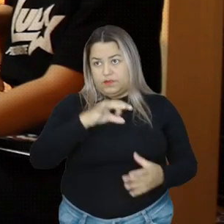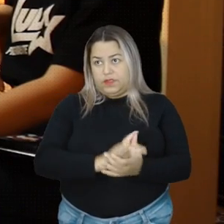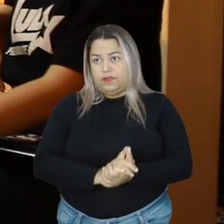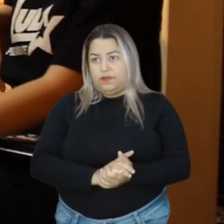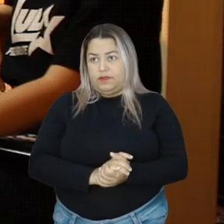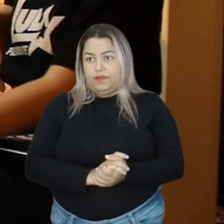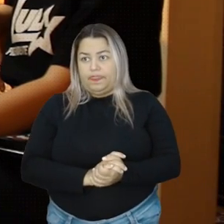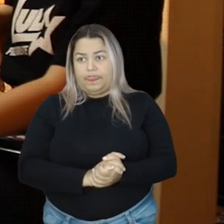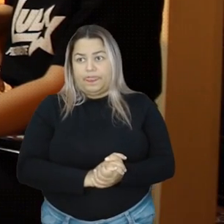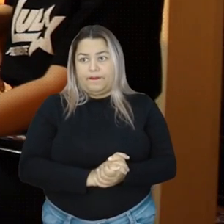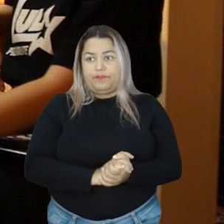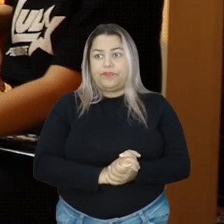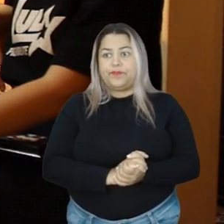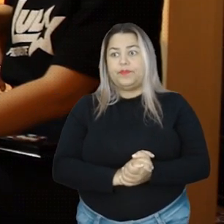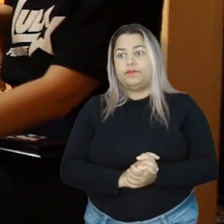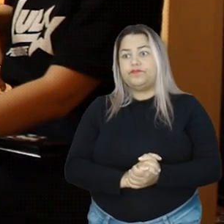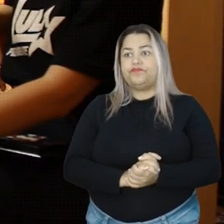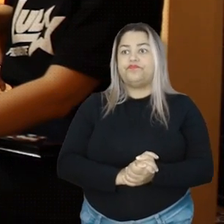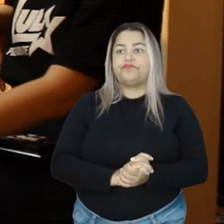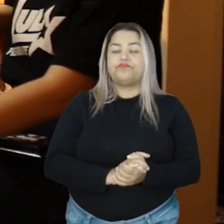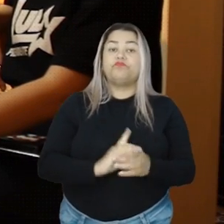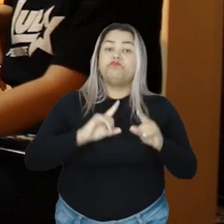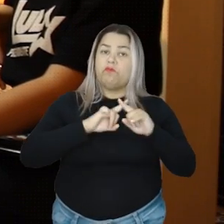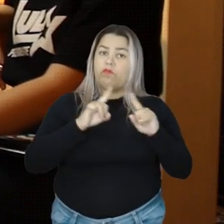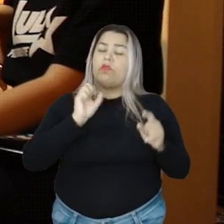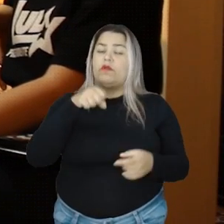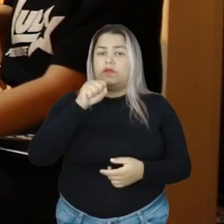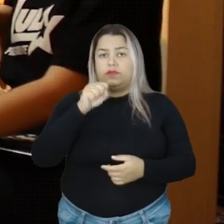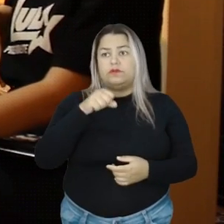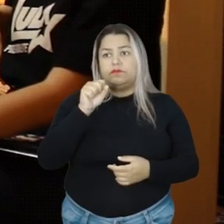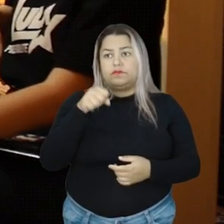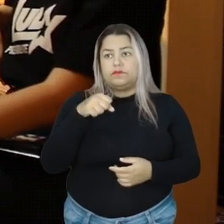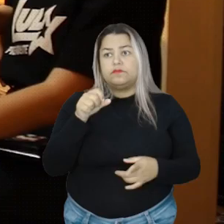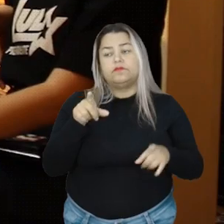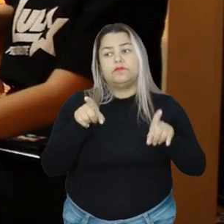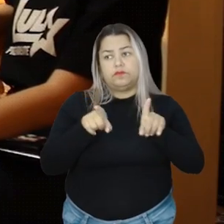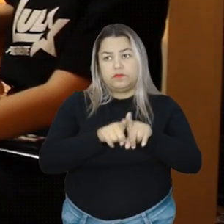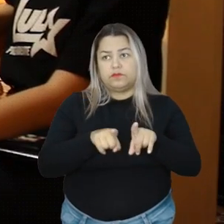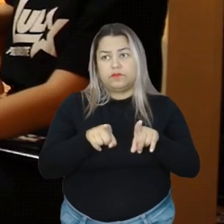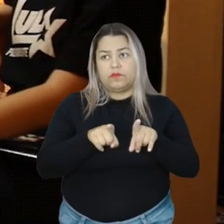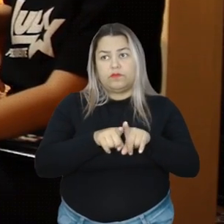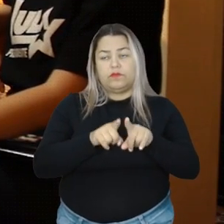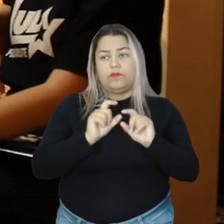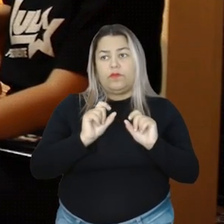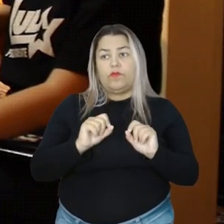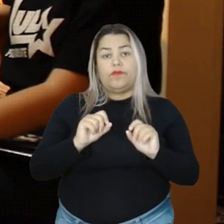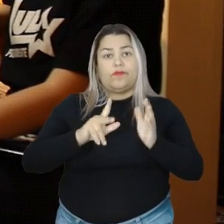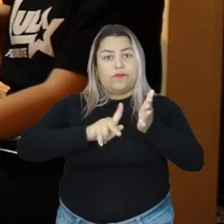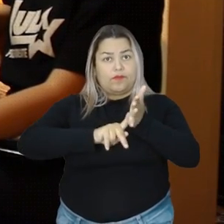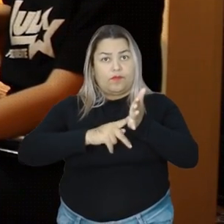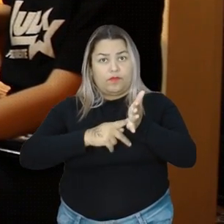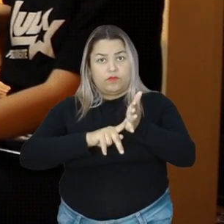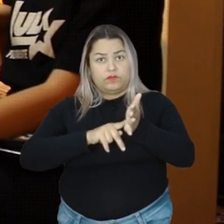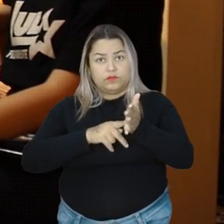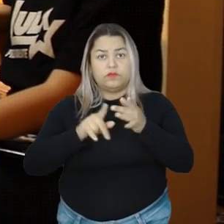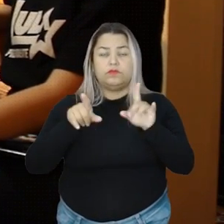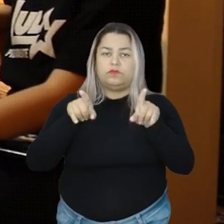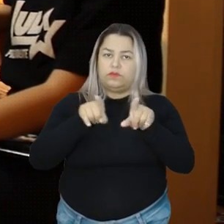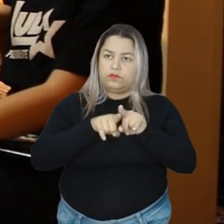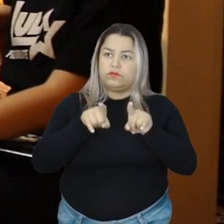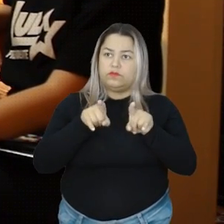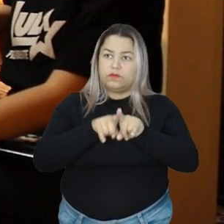mais para cá, né? Mas sim, claro, a categoria foi perseguida, o sindicato teve sua intervenção